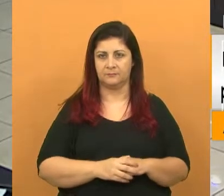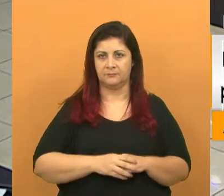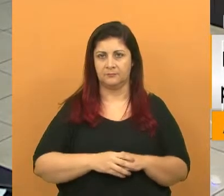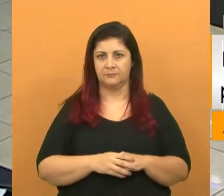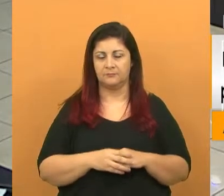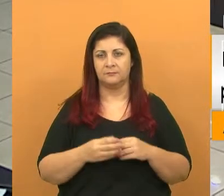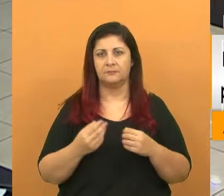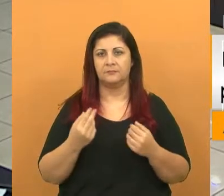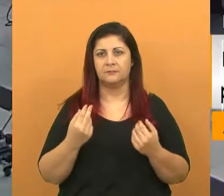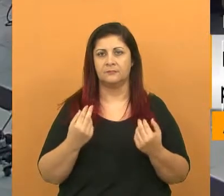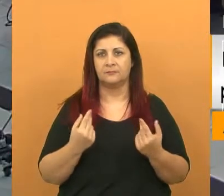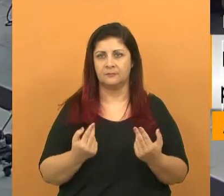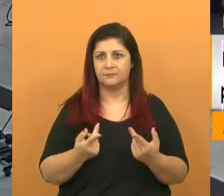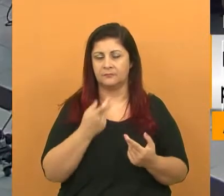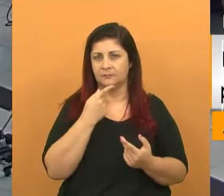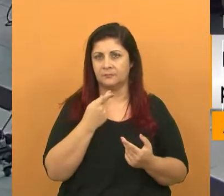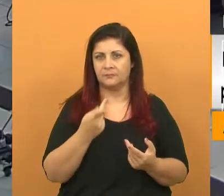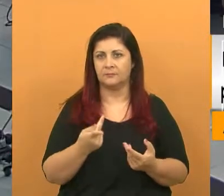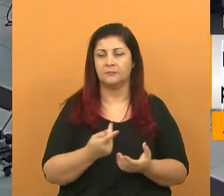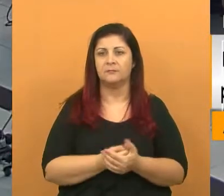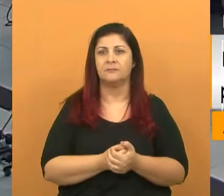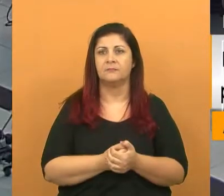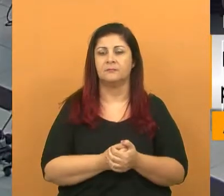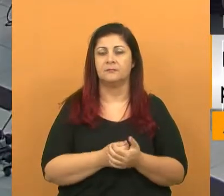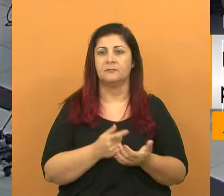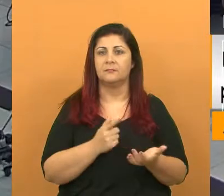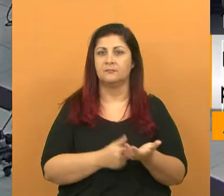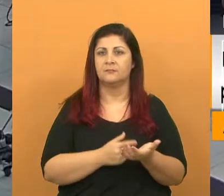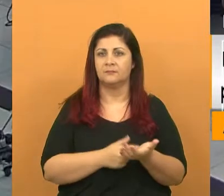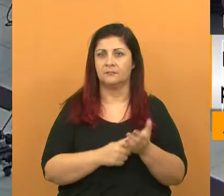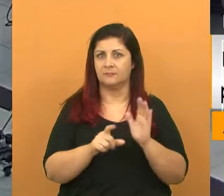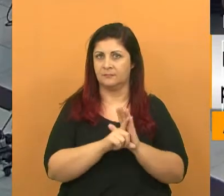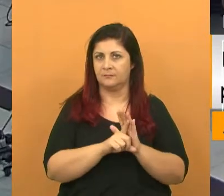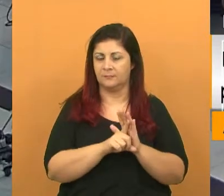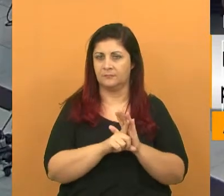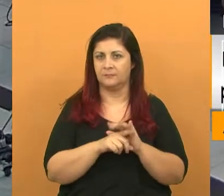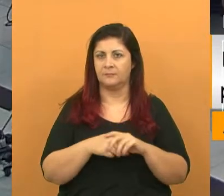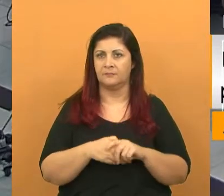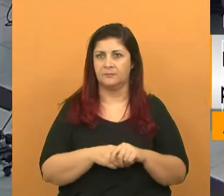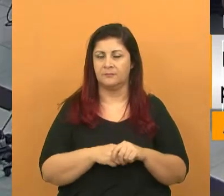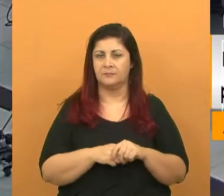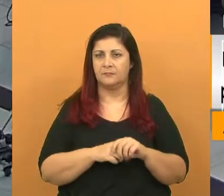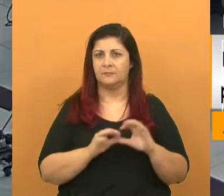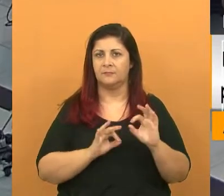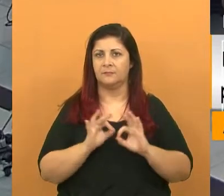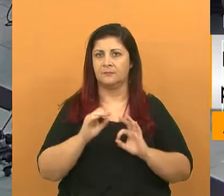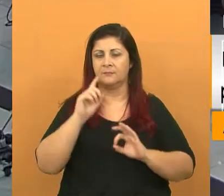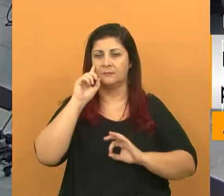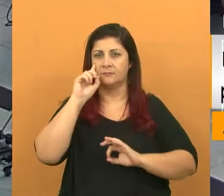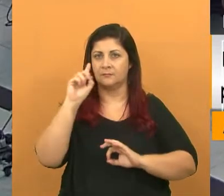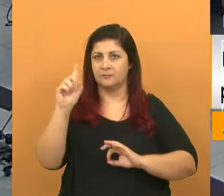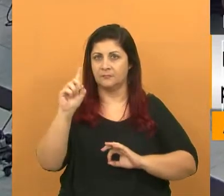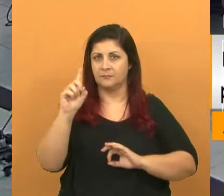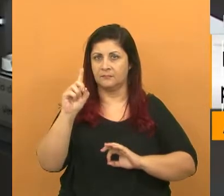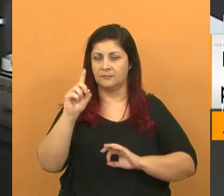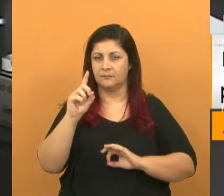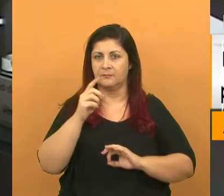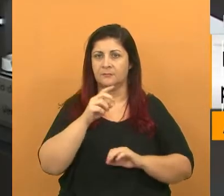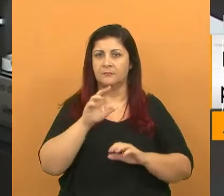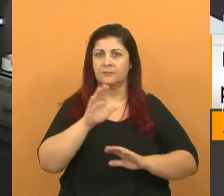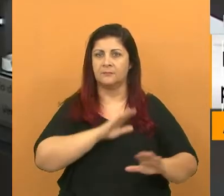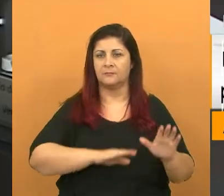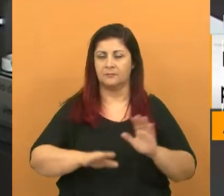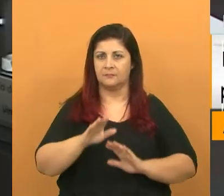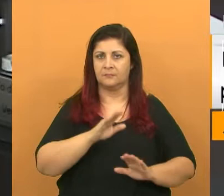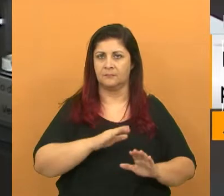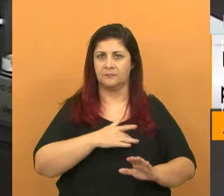como foi dito aqui, né, a respeito do projeto de lei, ele está instituindo aqui o Dia Municipal de Prevenção à Saúde do